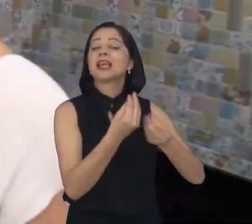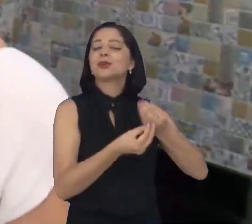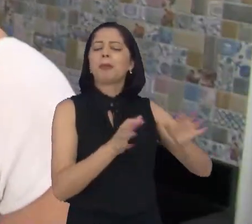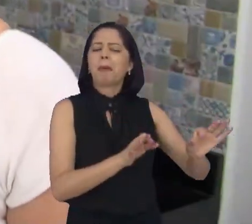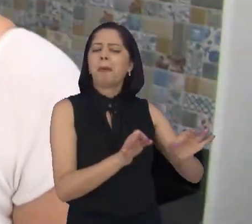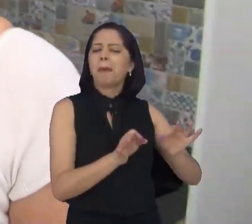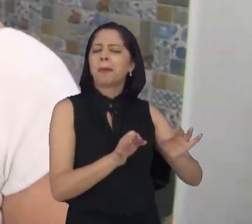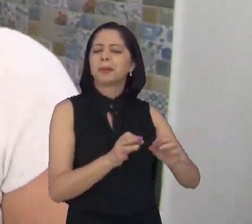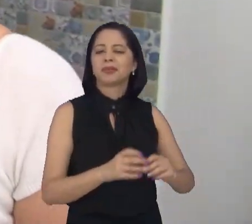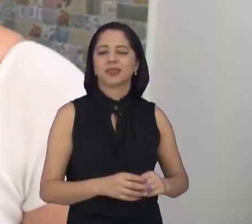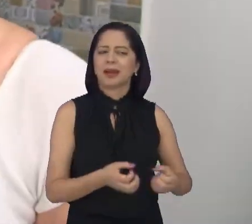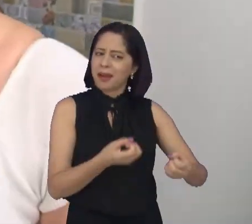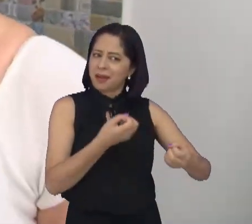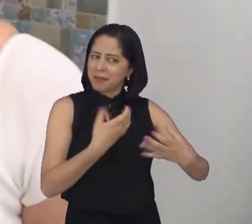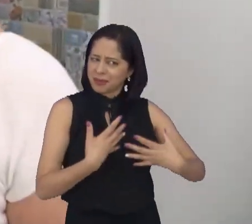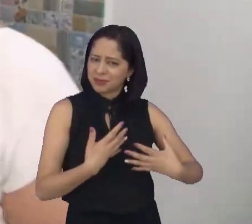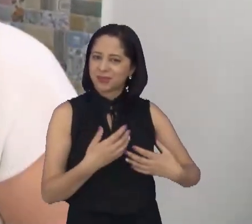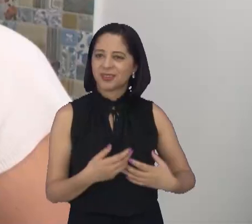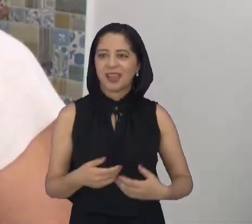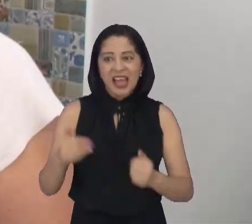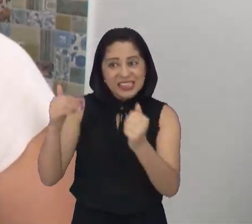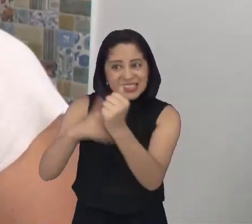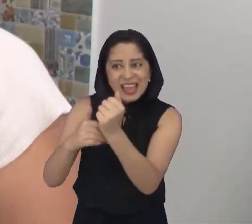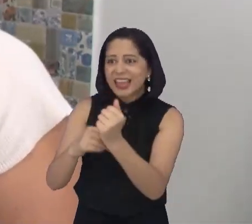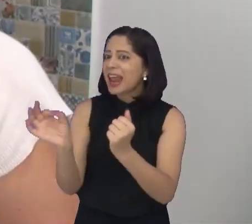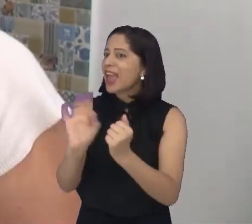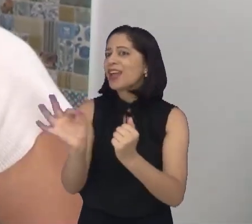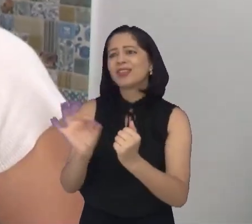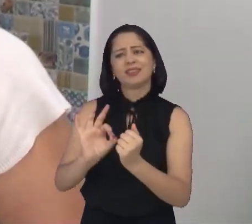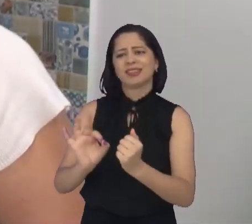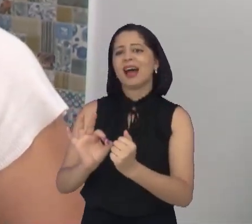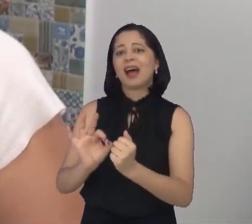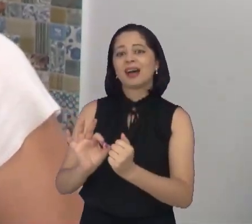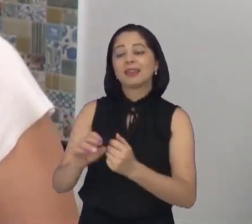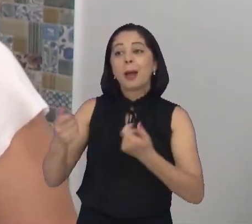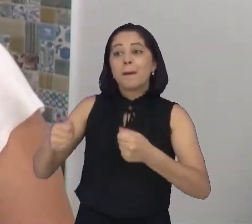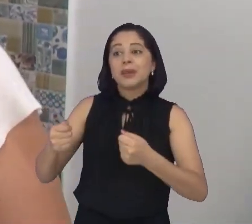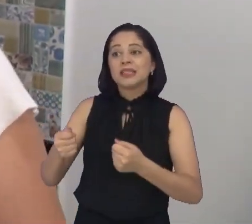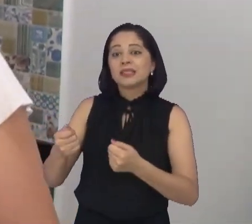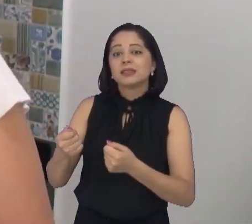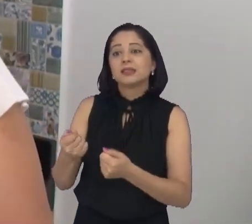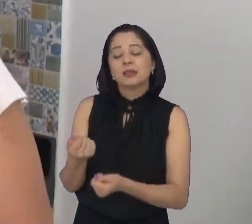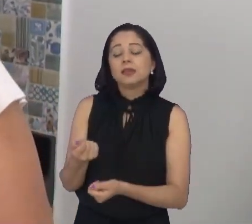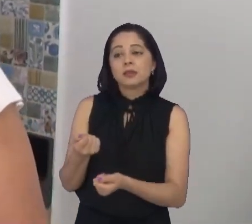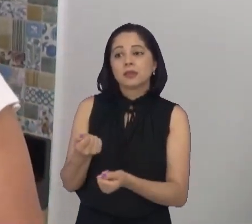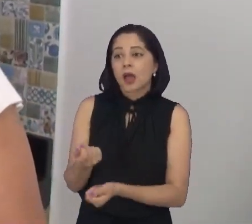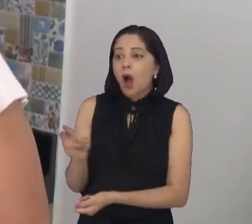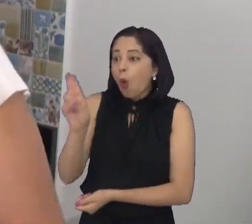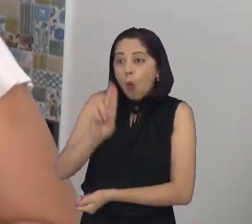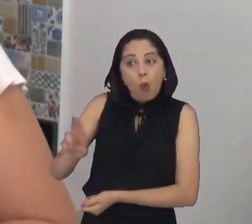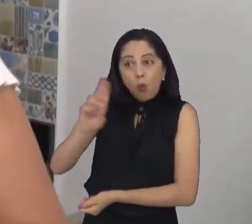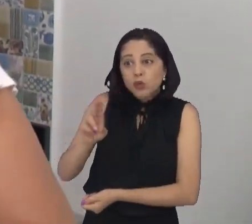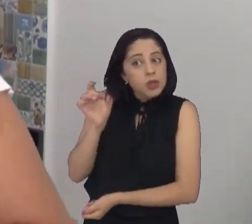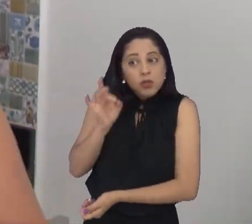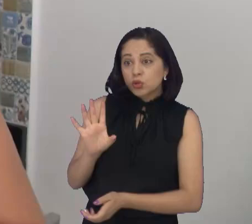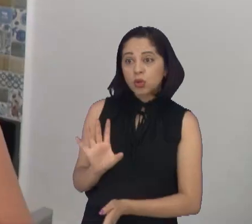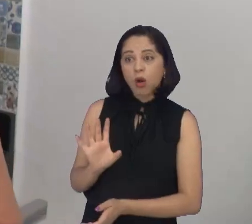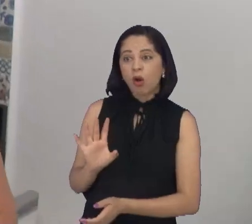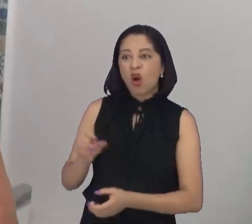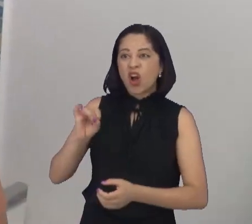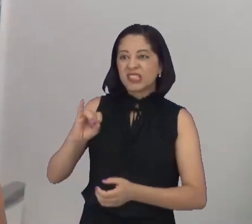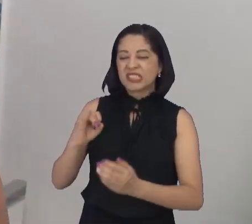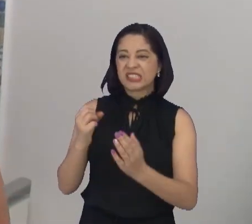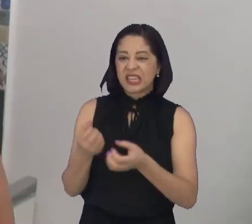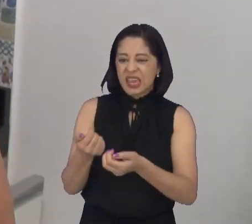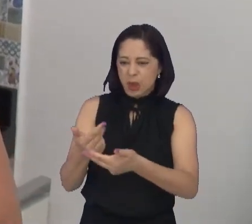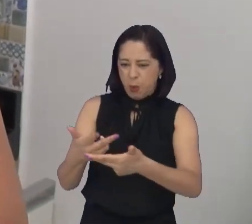organizado? Não tem segredo. É ter o que você realmente usa. Porque se você deixa em excesso, você acaba bagunçando